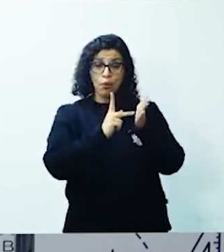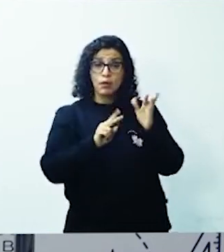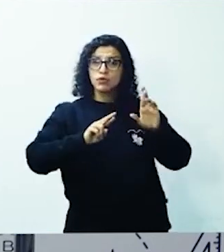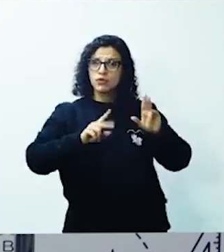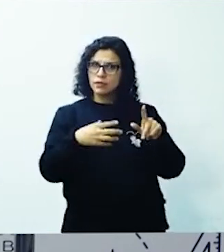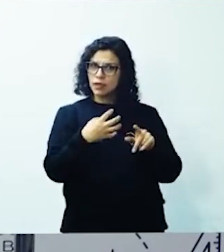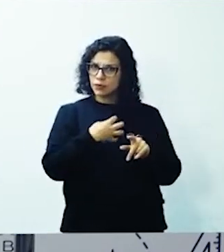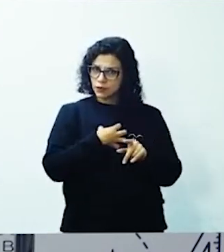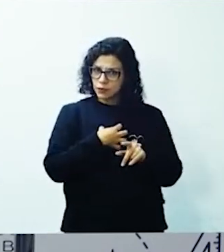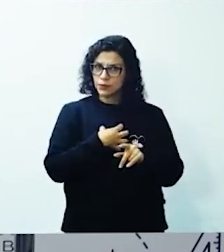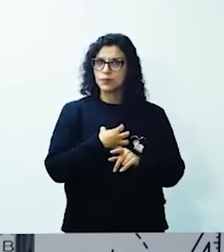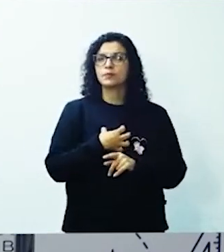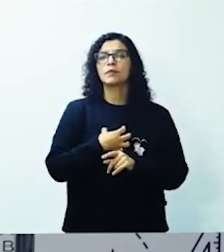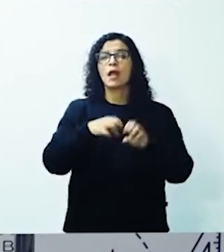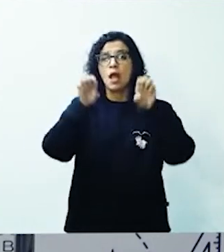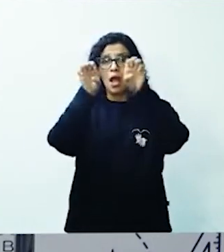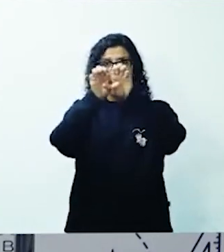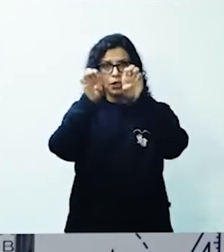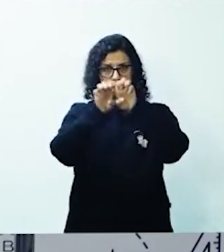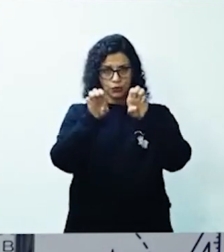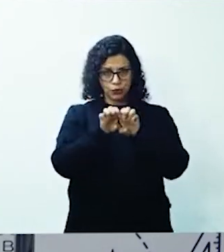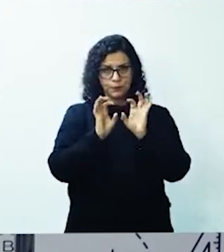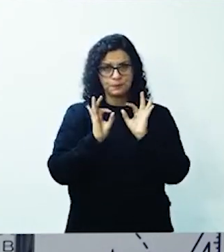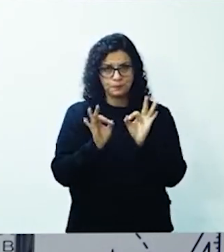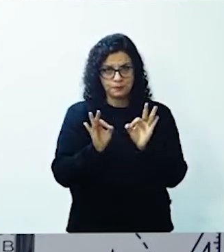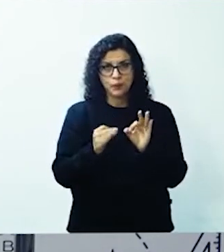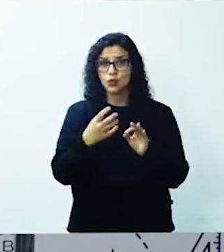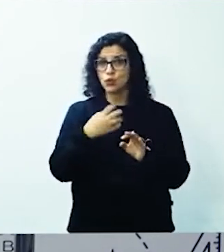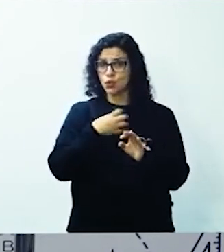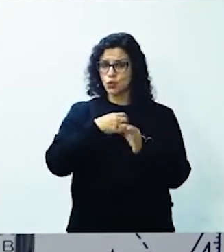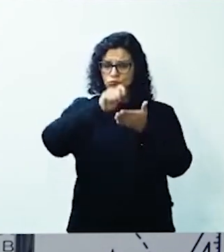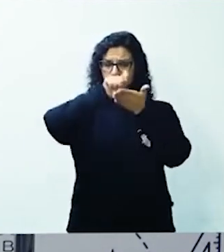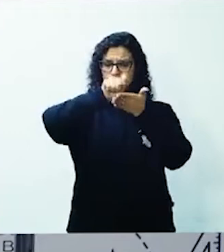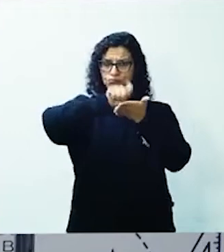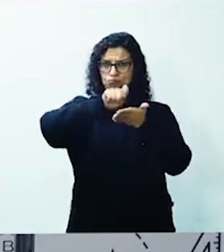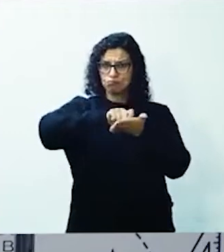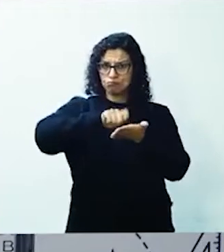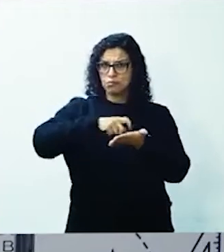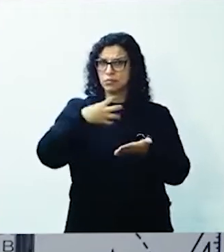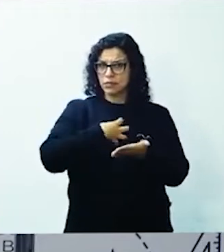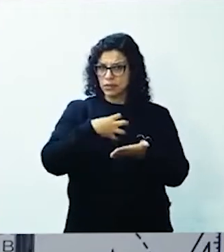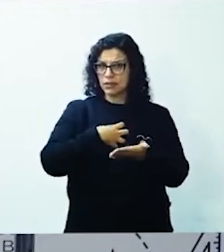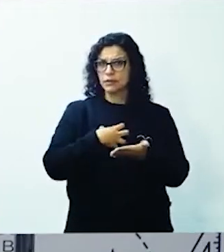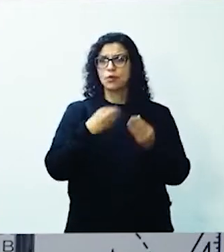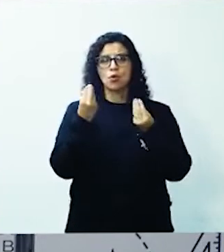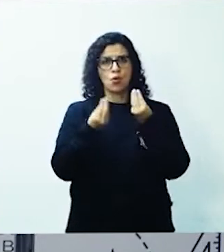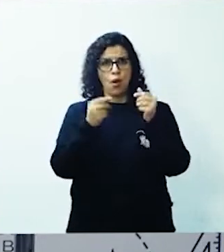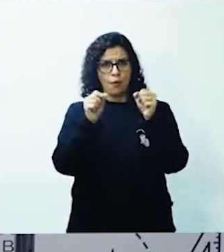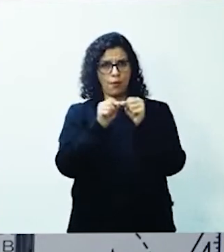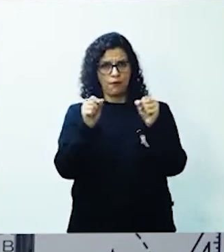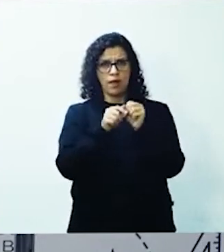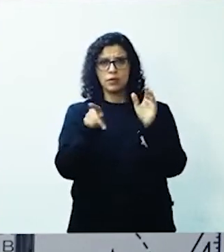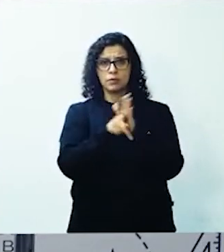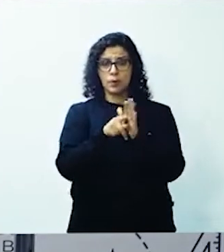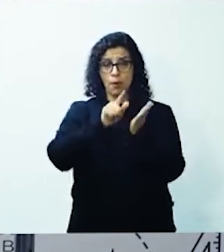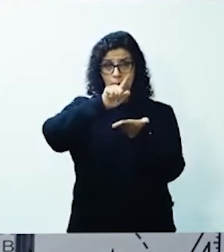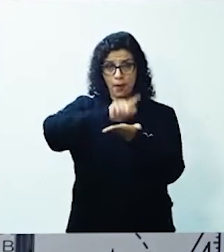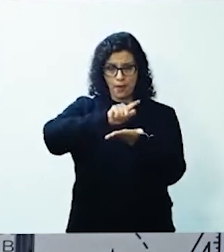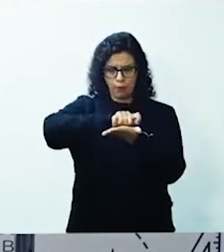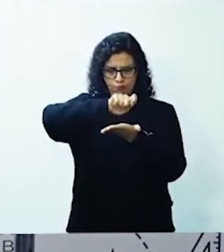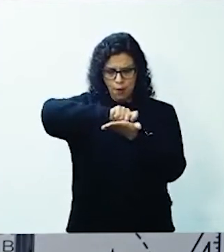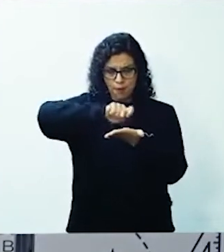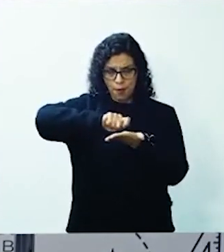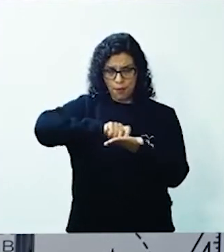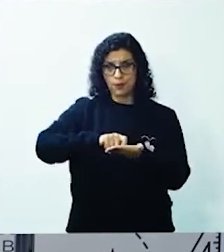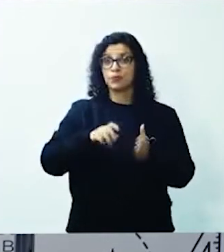Então, poema é a estrutura, como ele é formado, como ele é composto na folha.